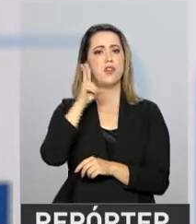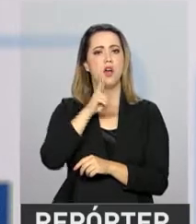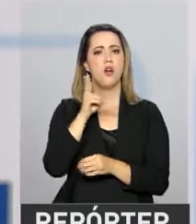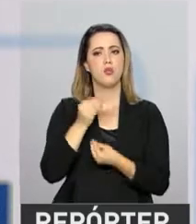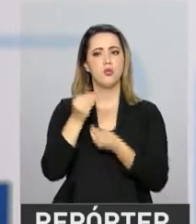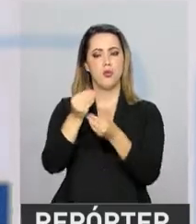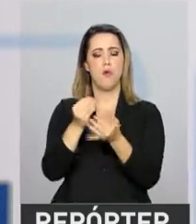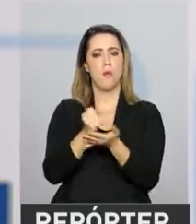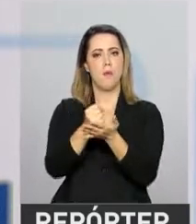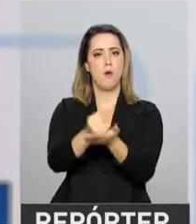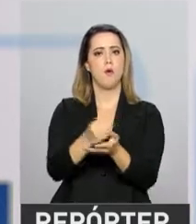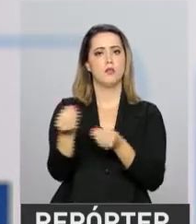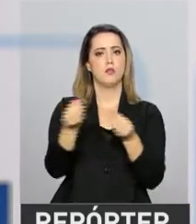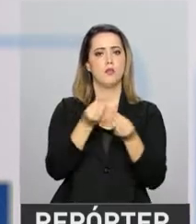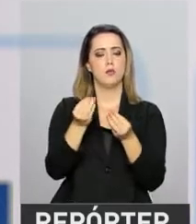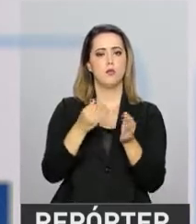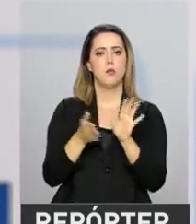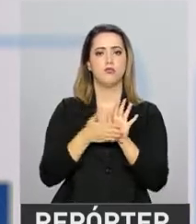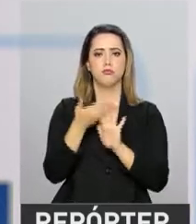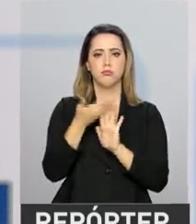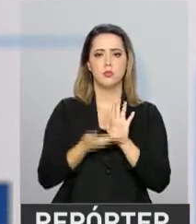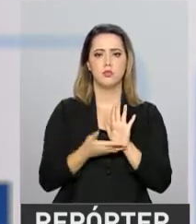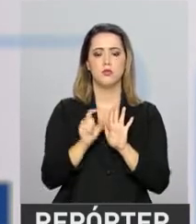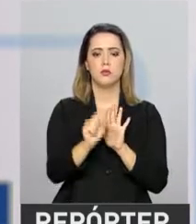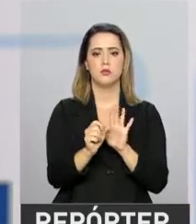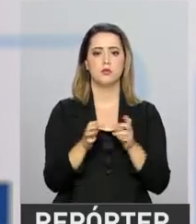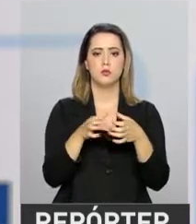das ações da saúde. Então, nesse sentido,